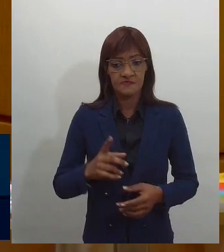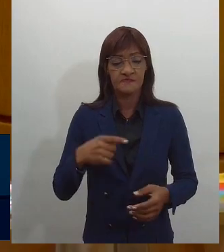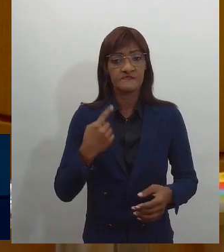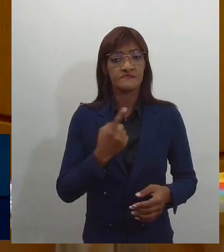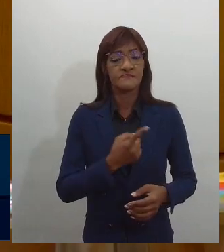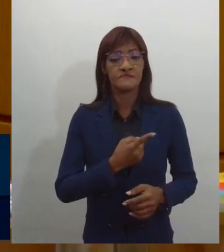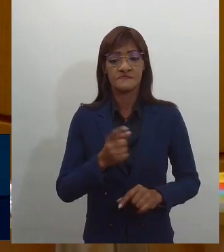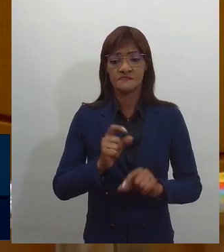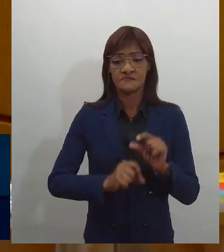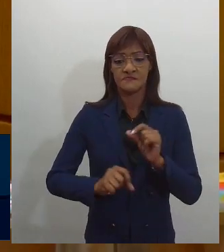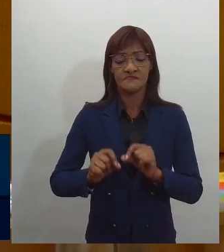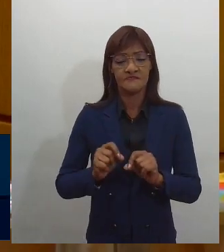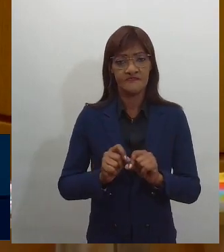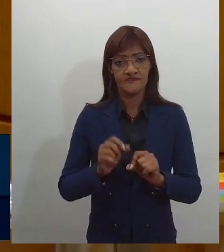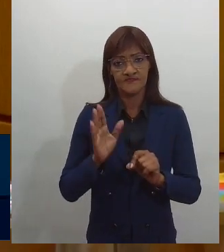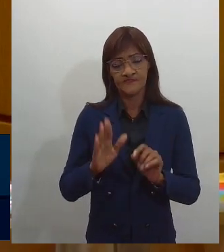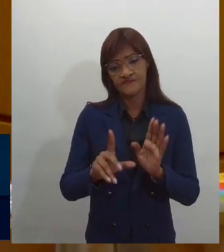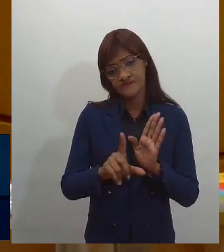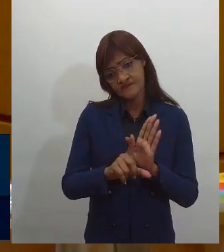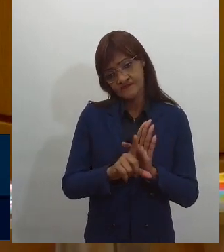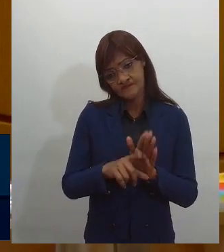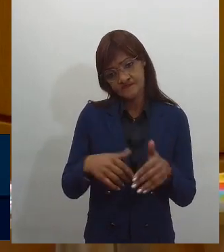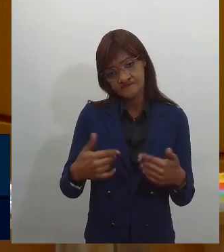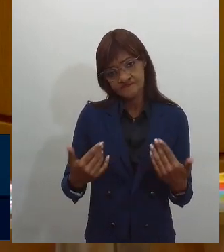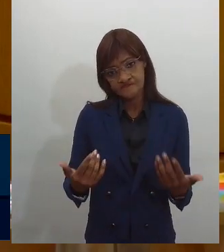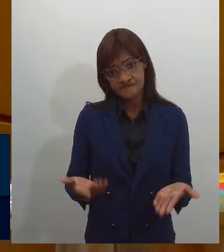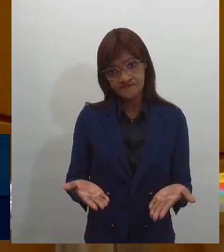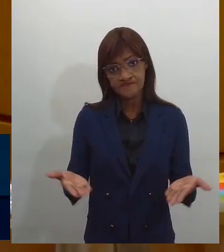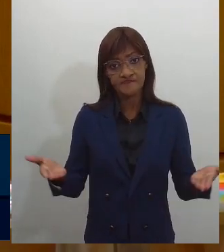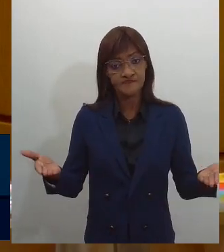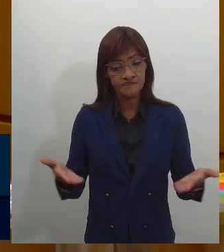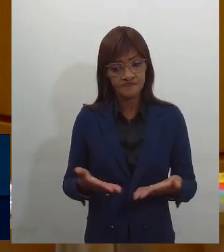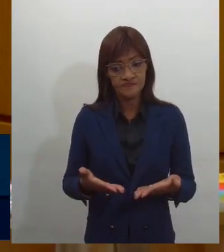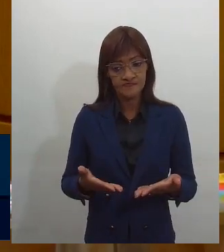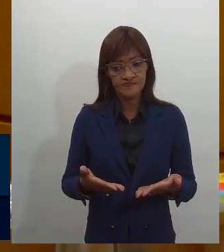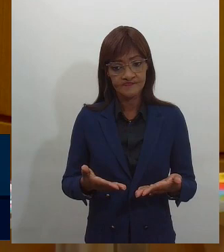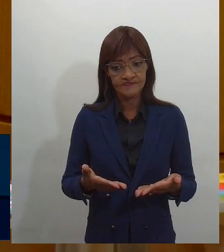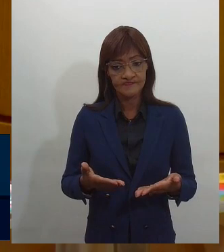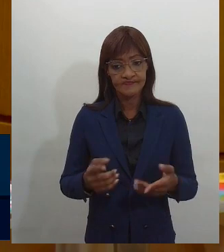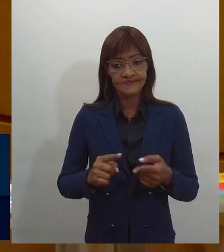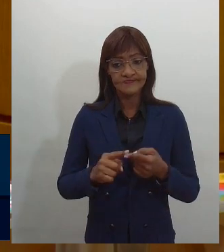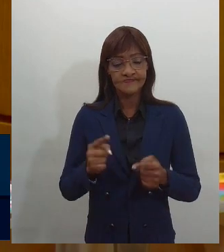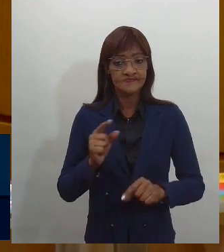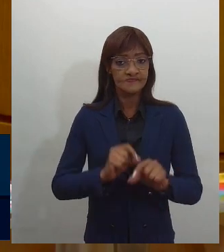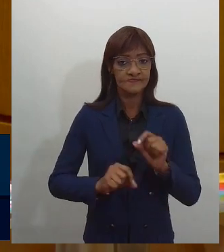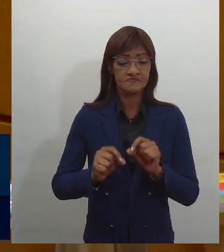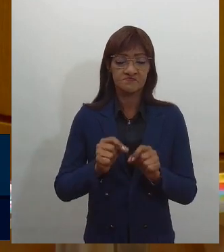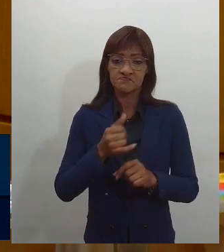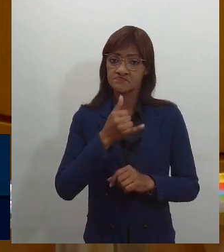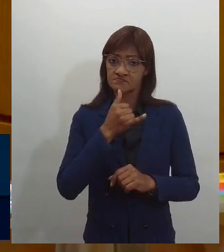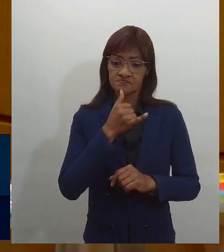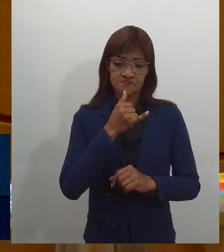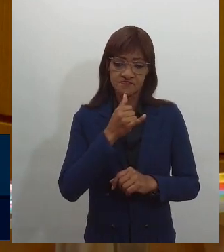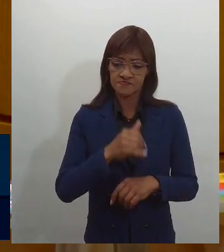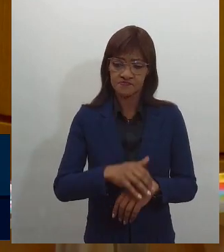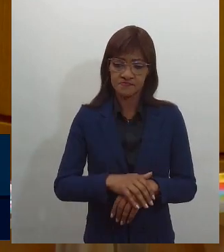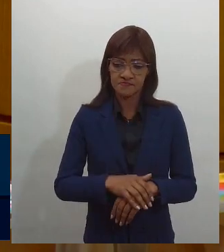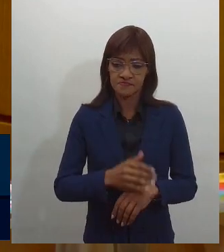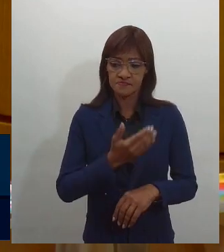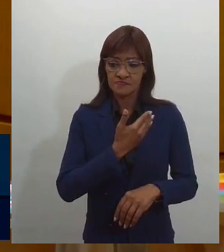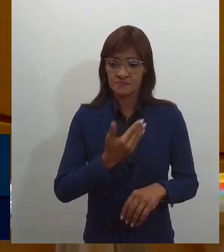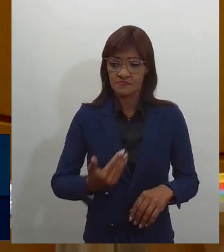legislar, fazemos as leis, mas infelizmente o governo do estado, ele